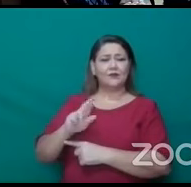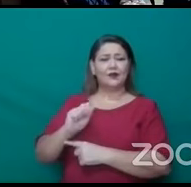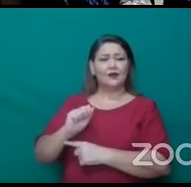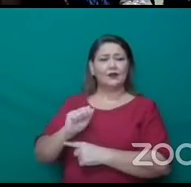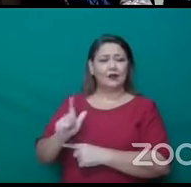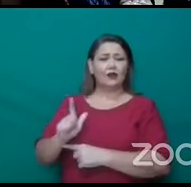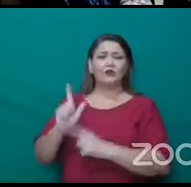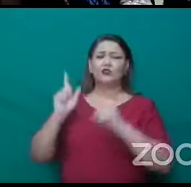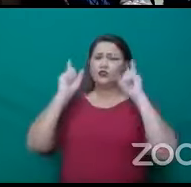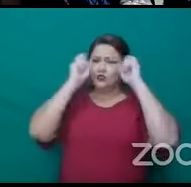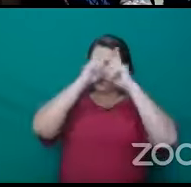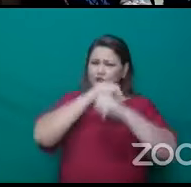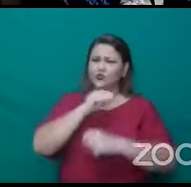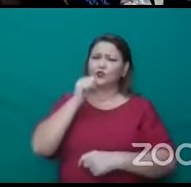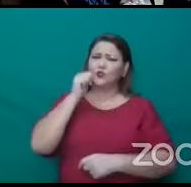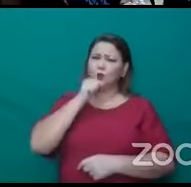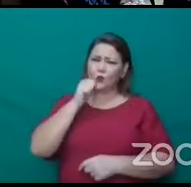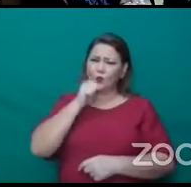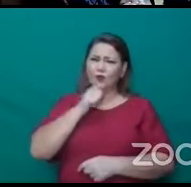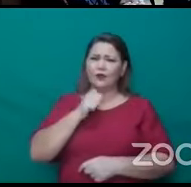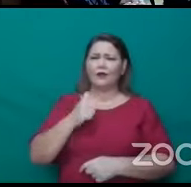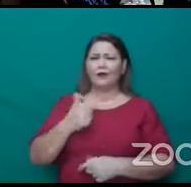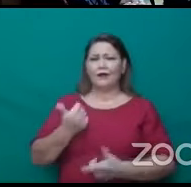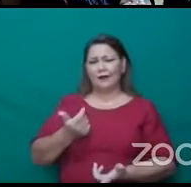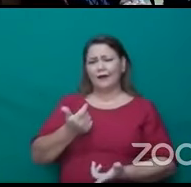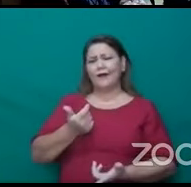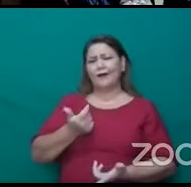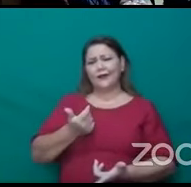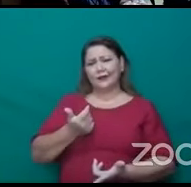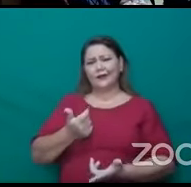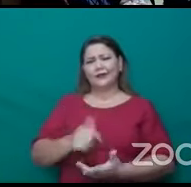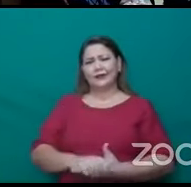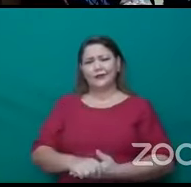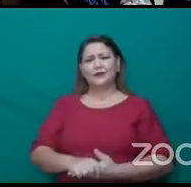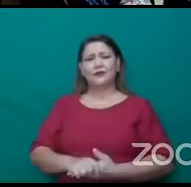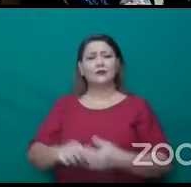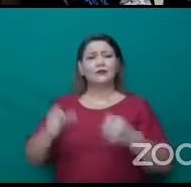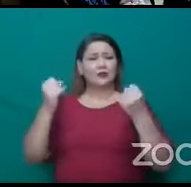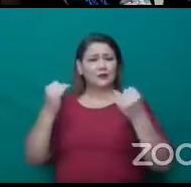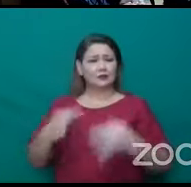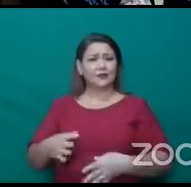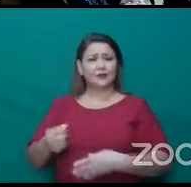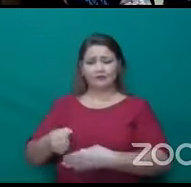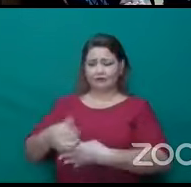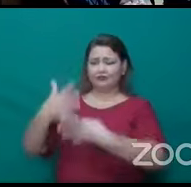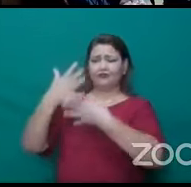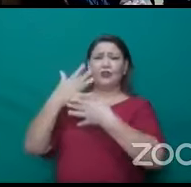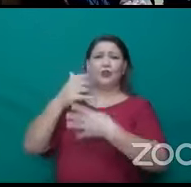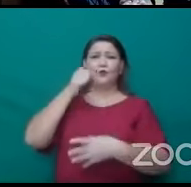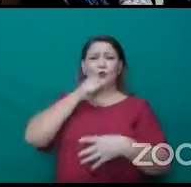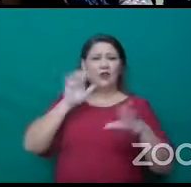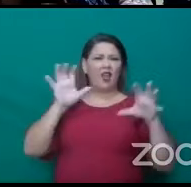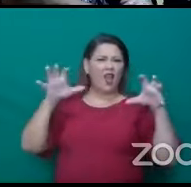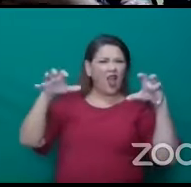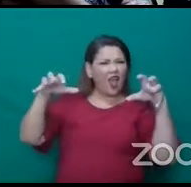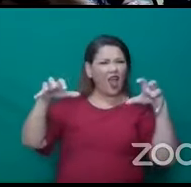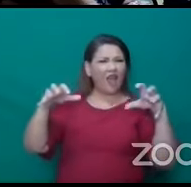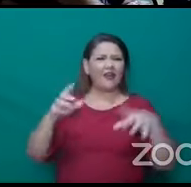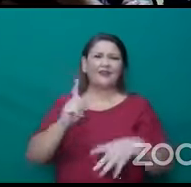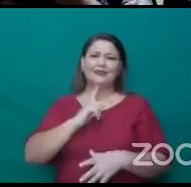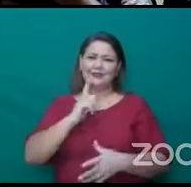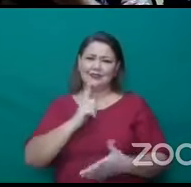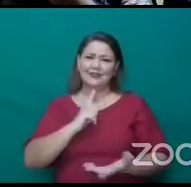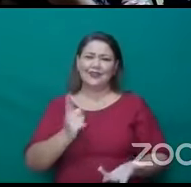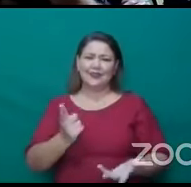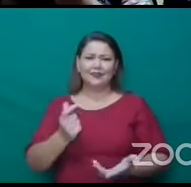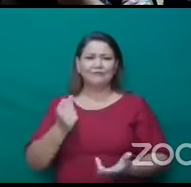mulher no audiovisual, a gente sabe como que É, é complicado, estão até sabe? falando aqui a legislar mulheres no terror, né, no Pois é. audiovisual, que E